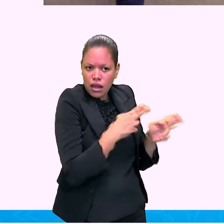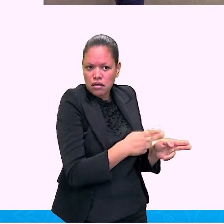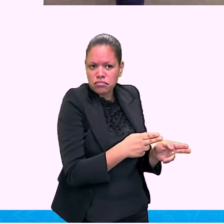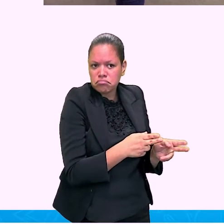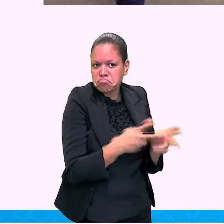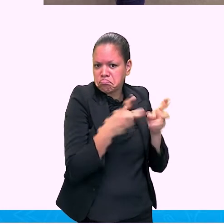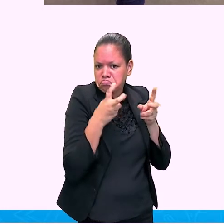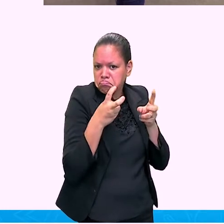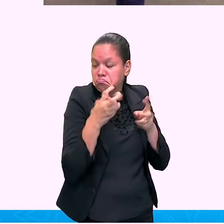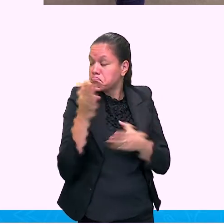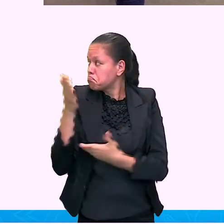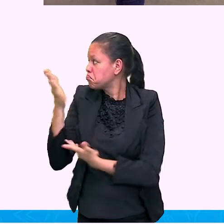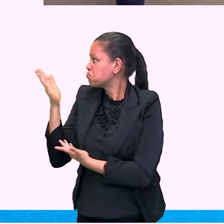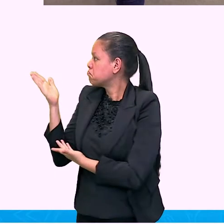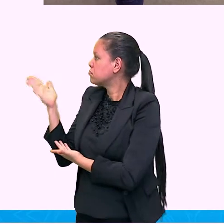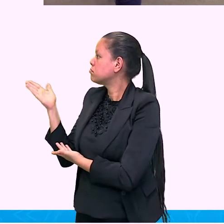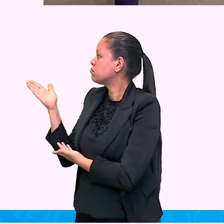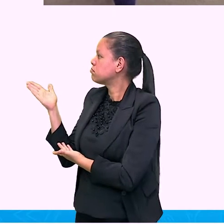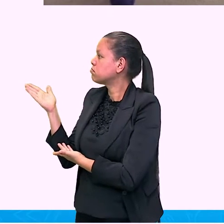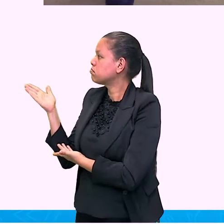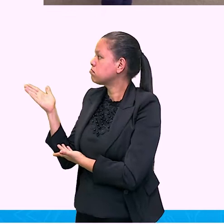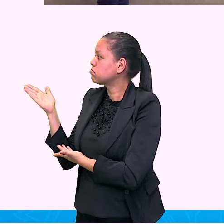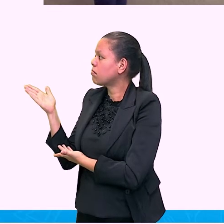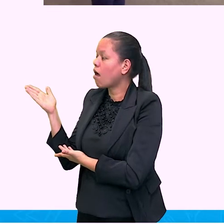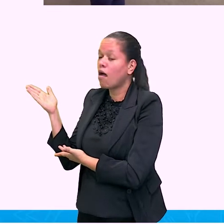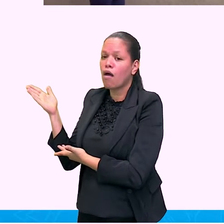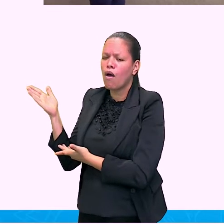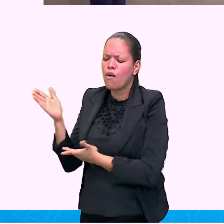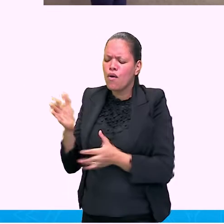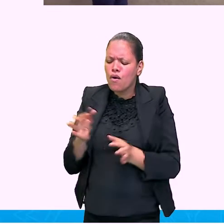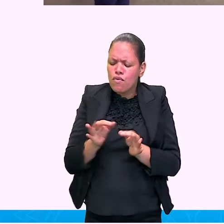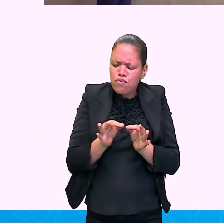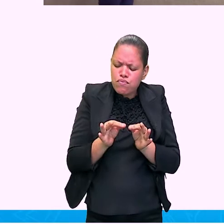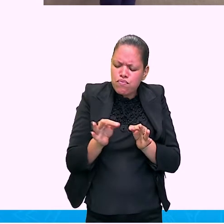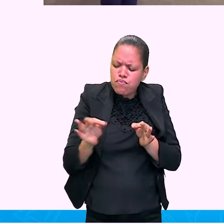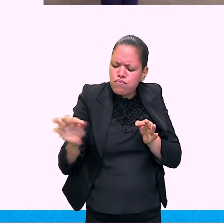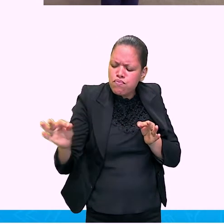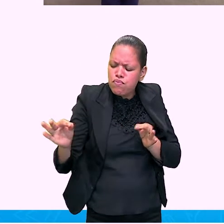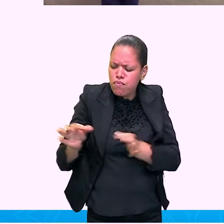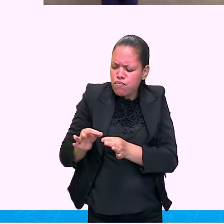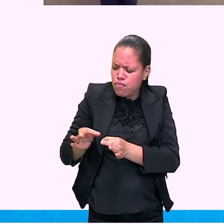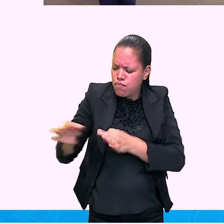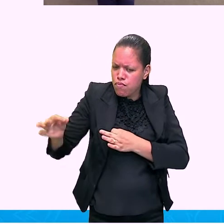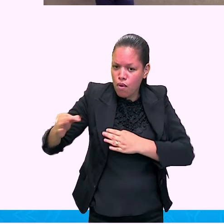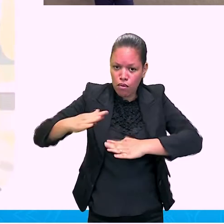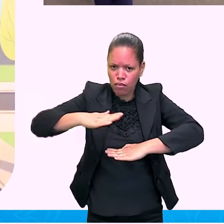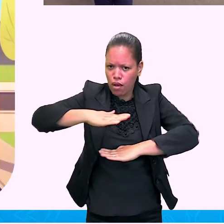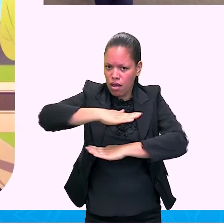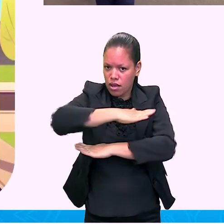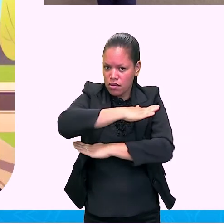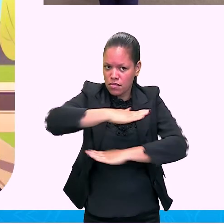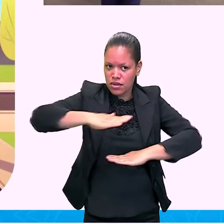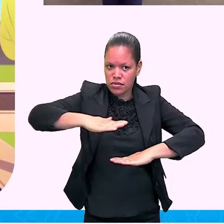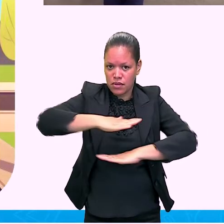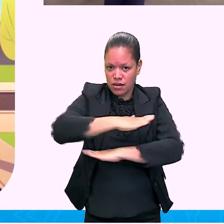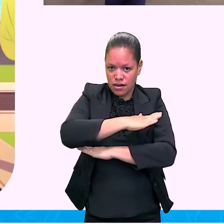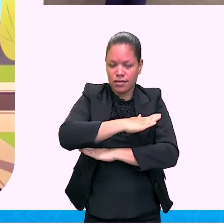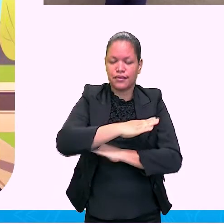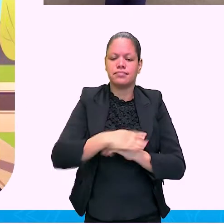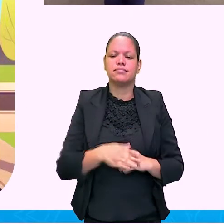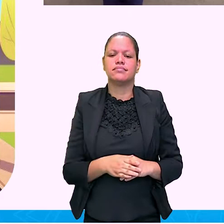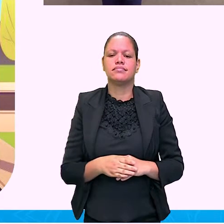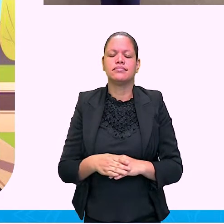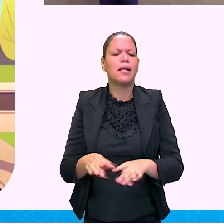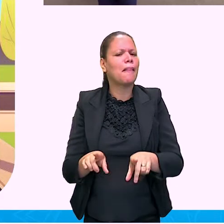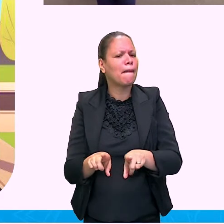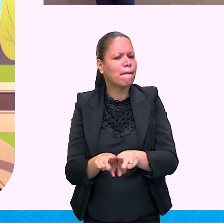trilhos fazem essa alusão a retas paralelas. Outra imagem, eu trouxe para vocês, e vocês também